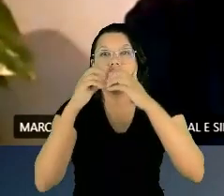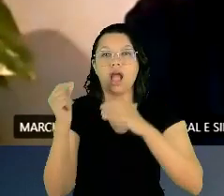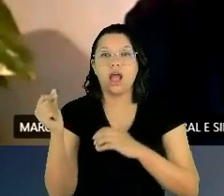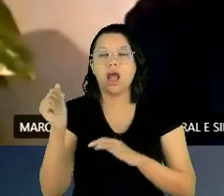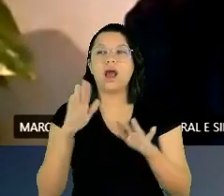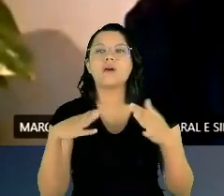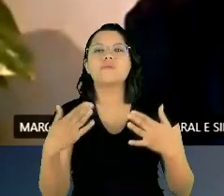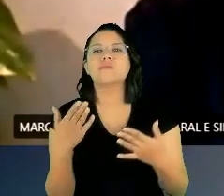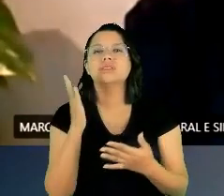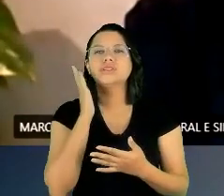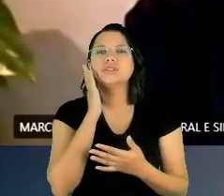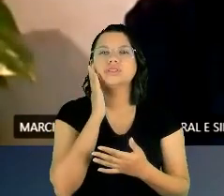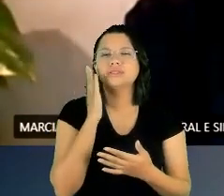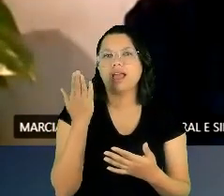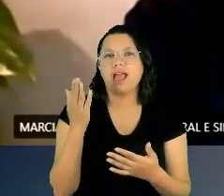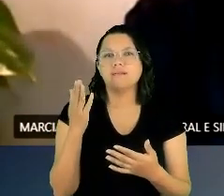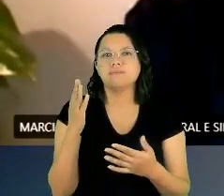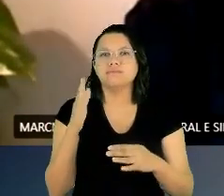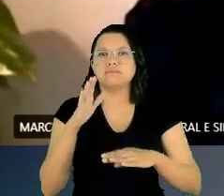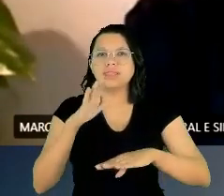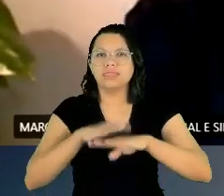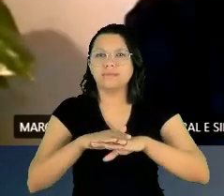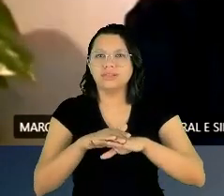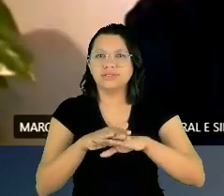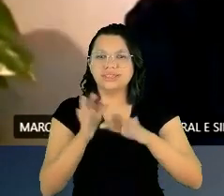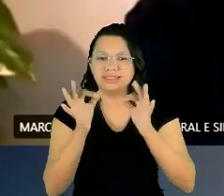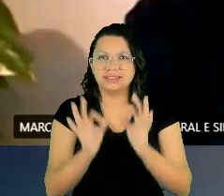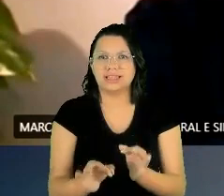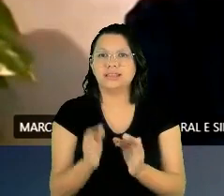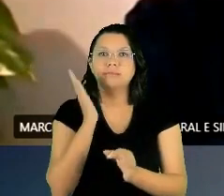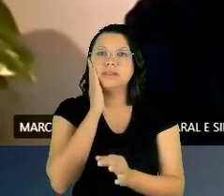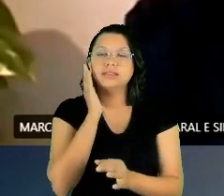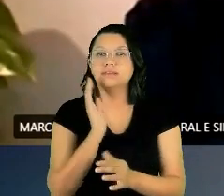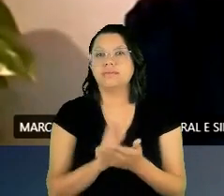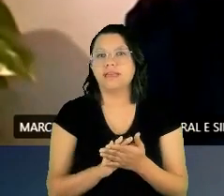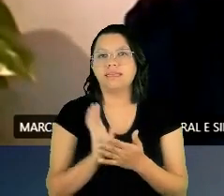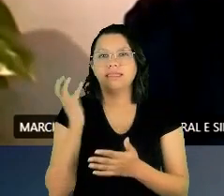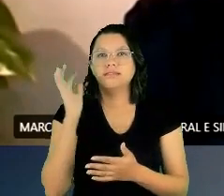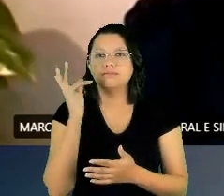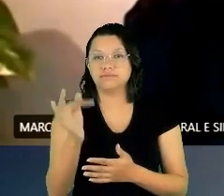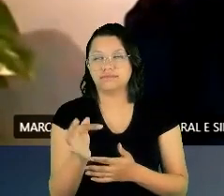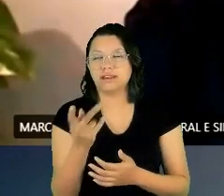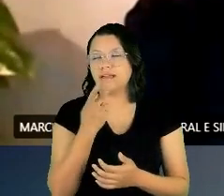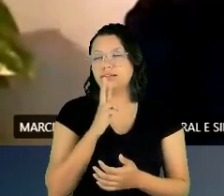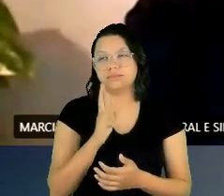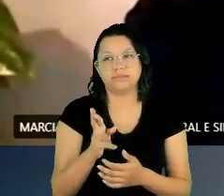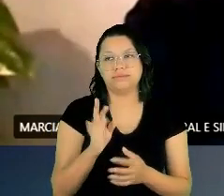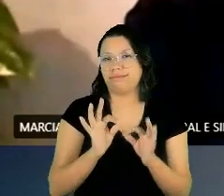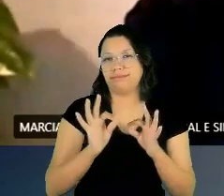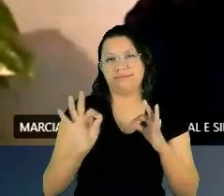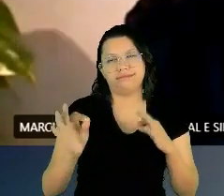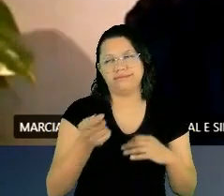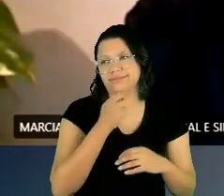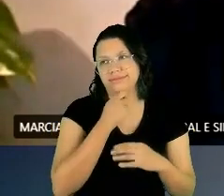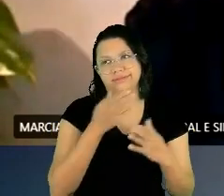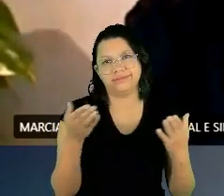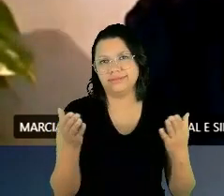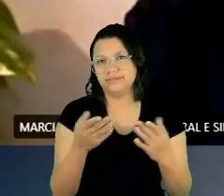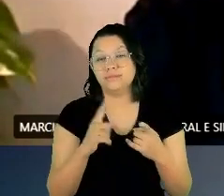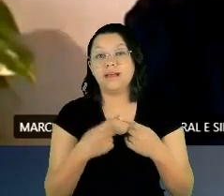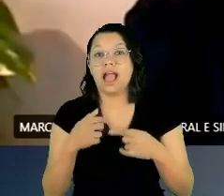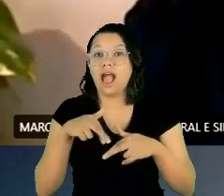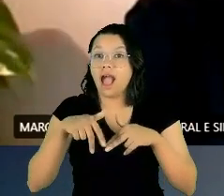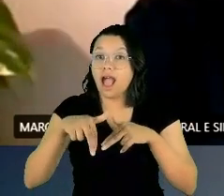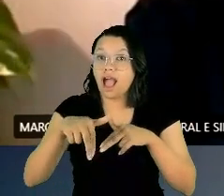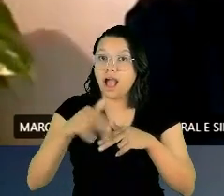aula de neuroeconomia é professora, quando é que você acha que ele vai ter uma fórmula para prever tomada de decisão? Porque estamos longe ainda disso,